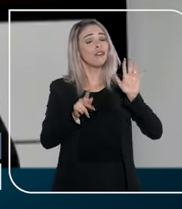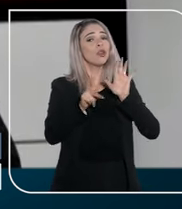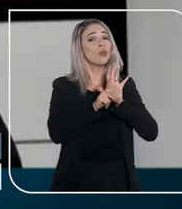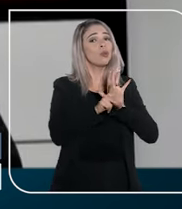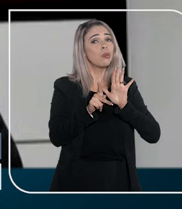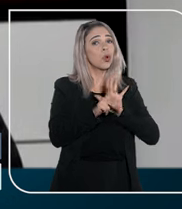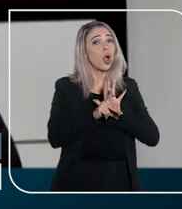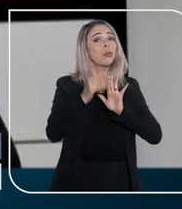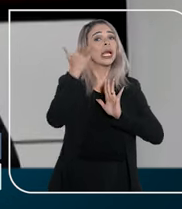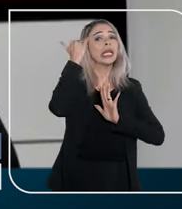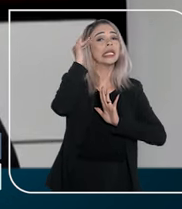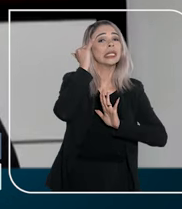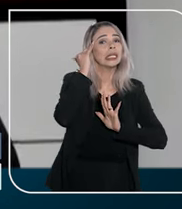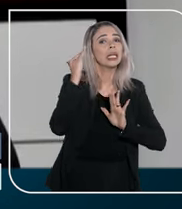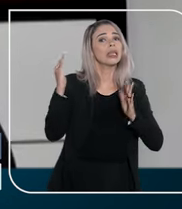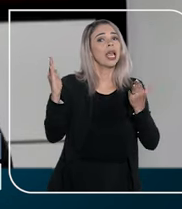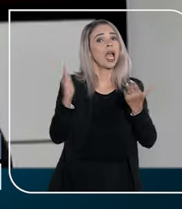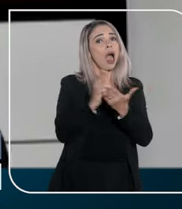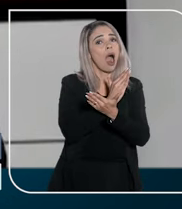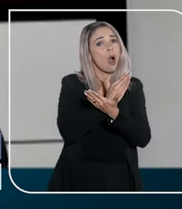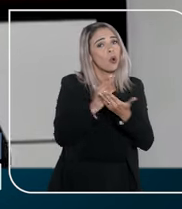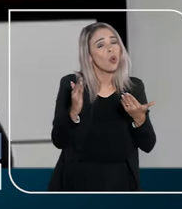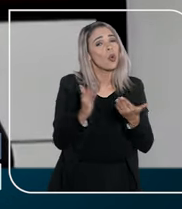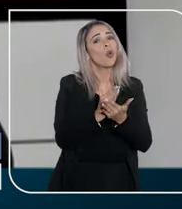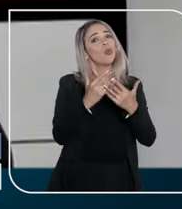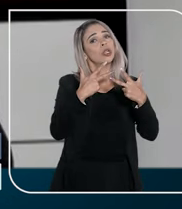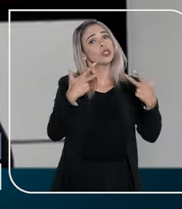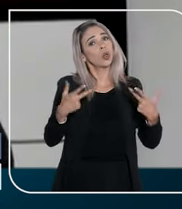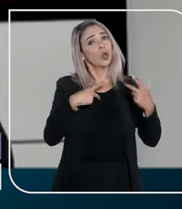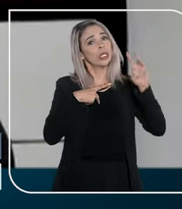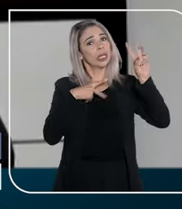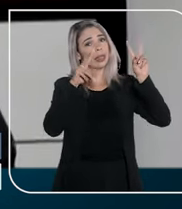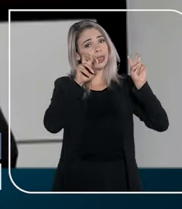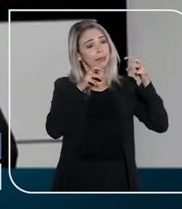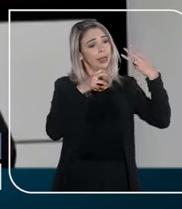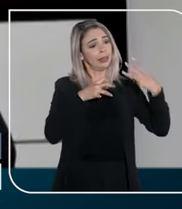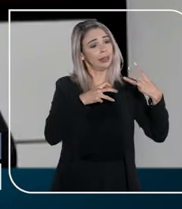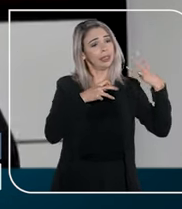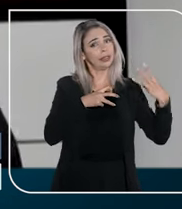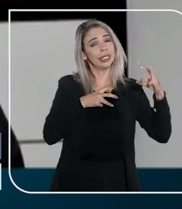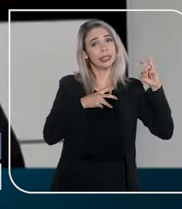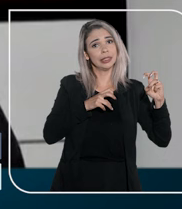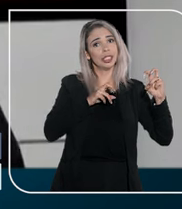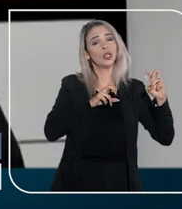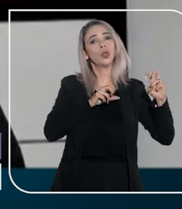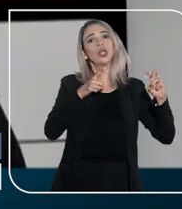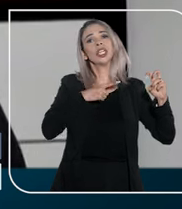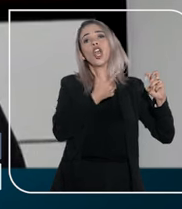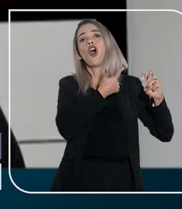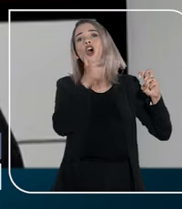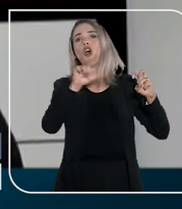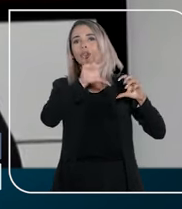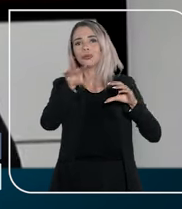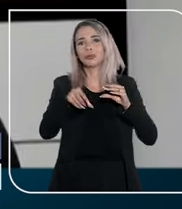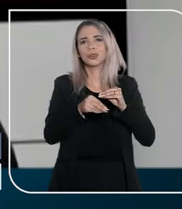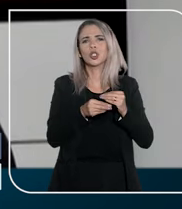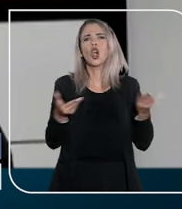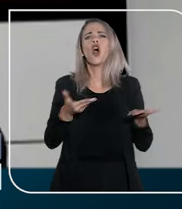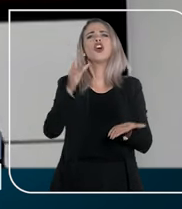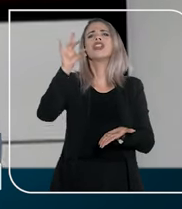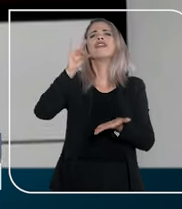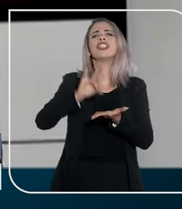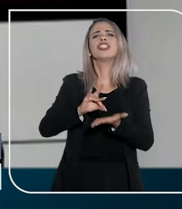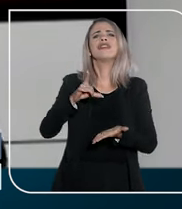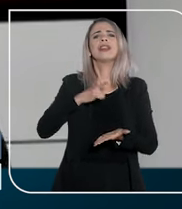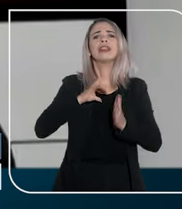entender que comportam exceções ao tema 335. Agora, o que é que nós temos de efetivo hoje? Inclusive